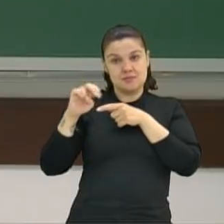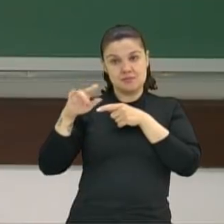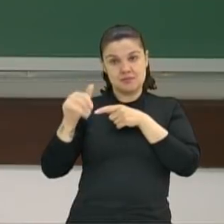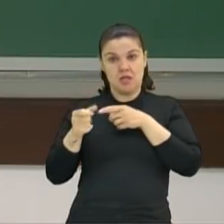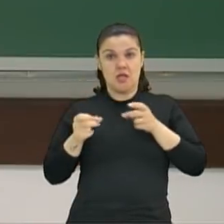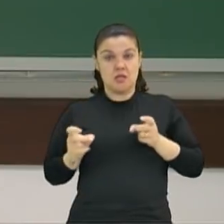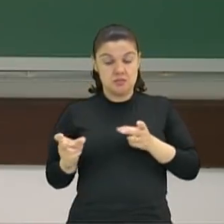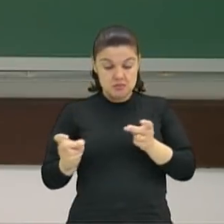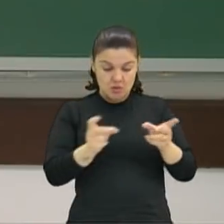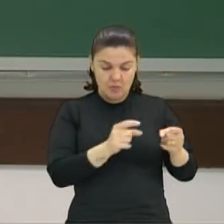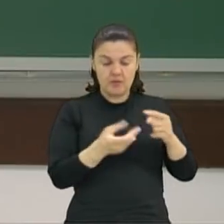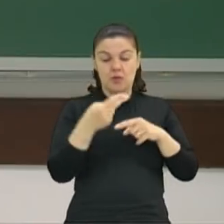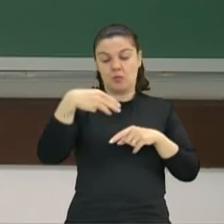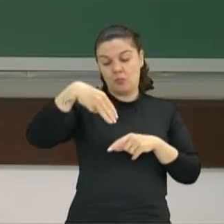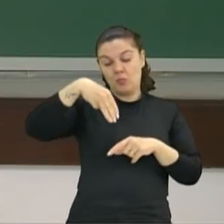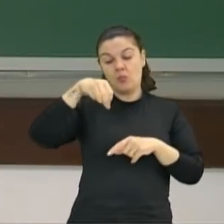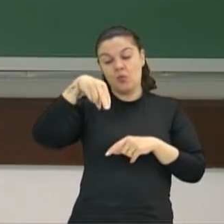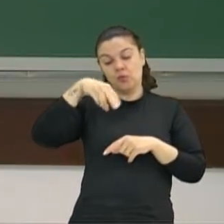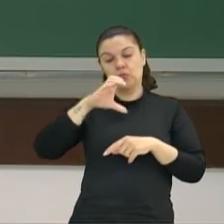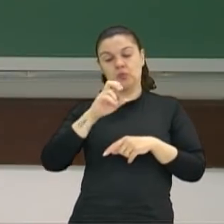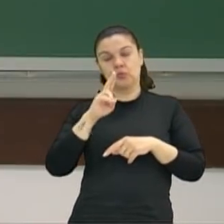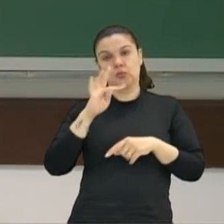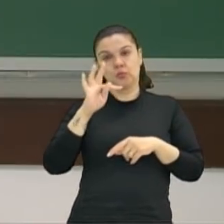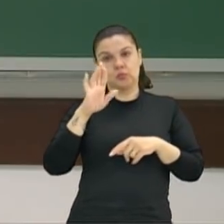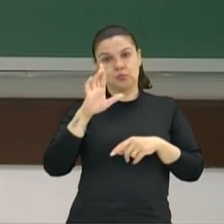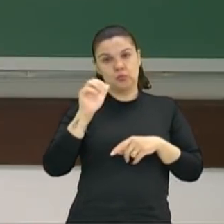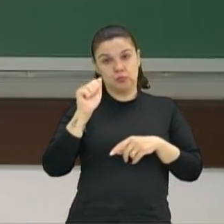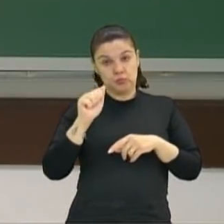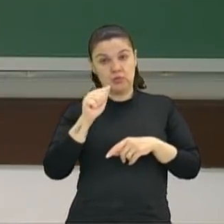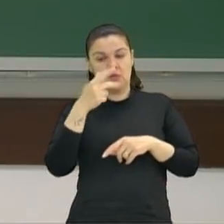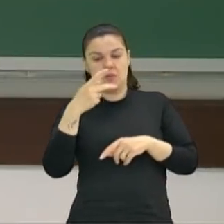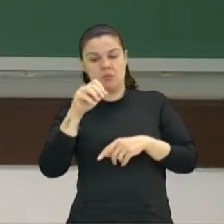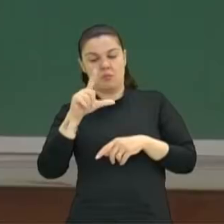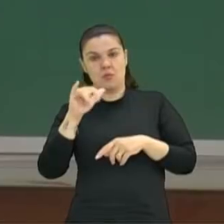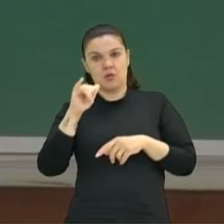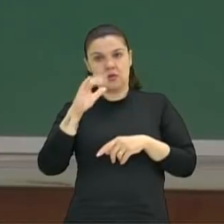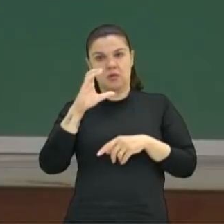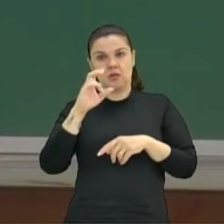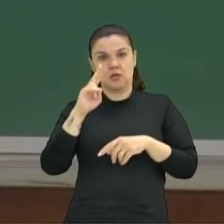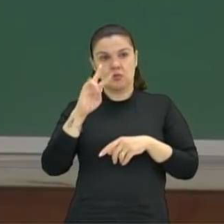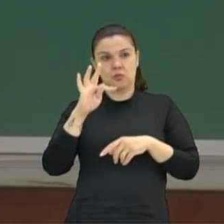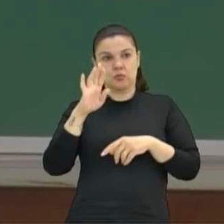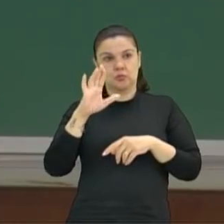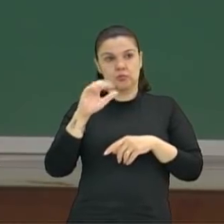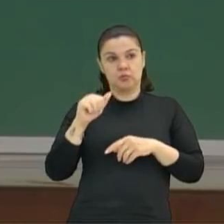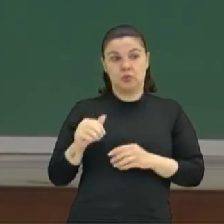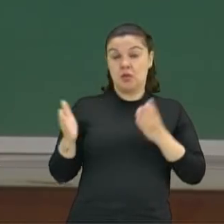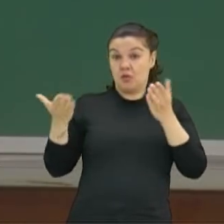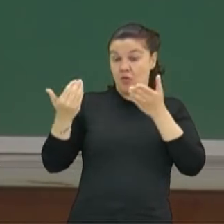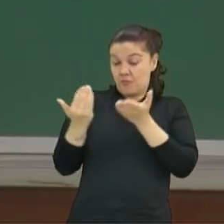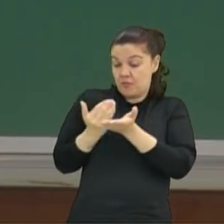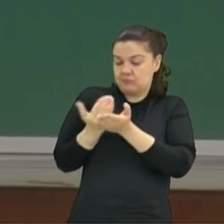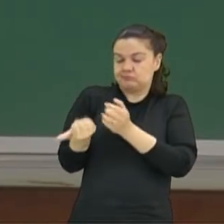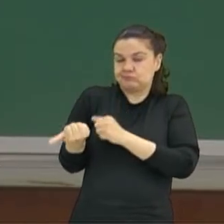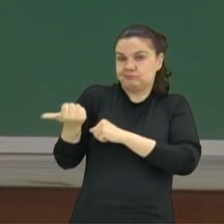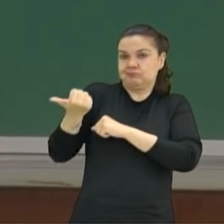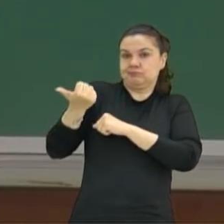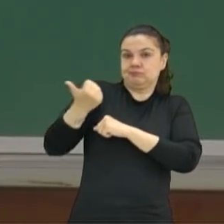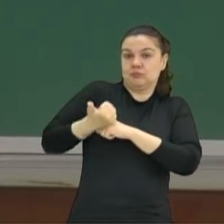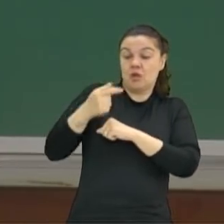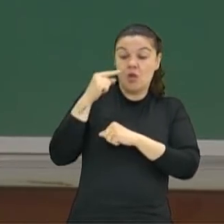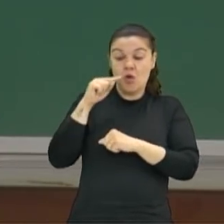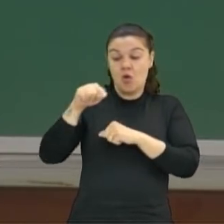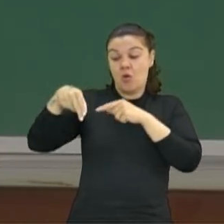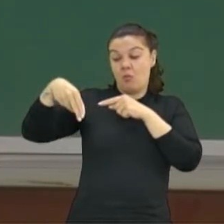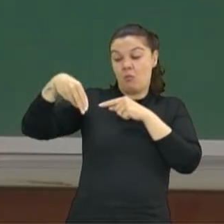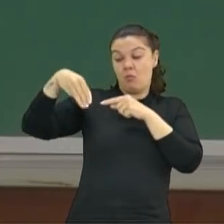comercial, monocultura, policultura. Vamos lá na raizinha da palavra, monocultura. Então,